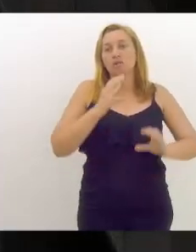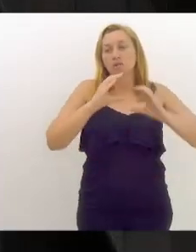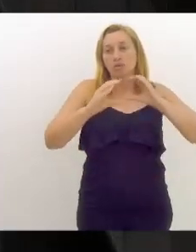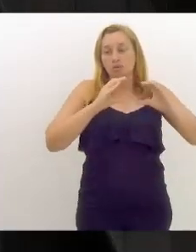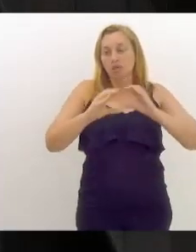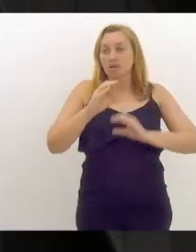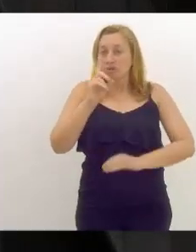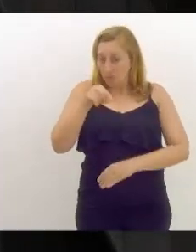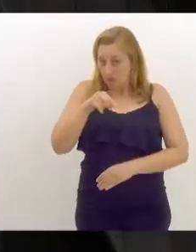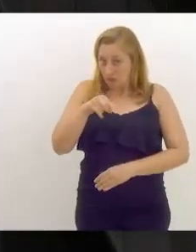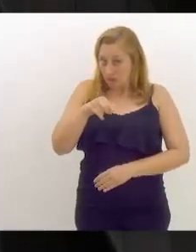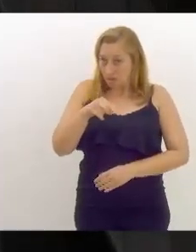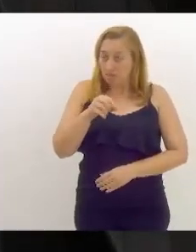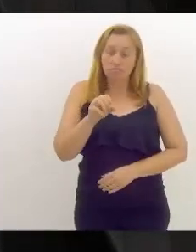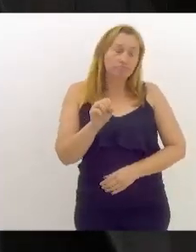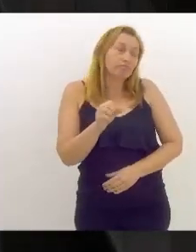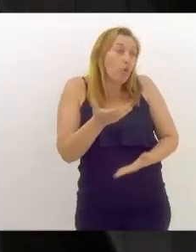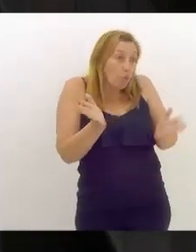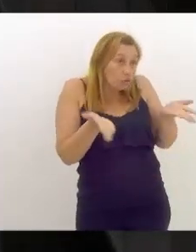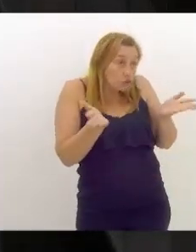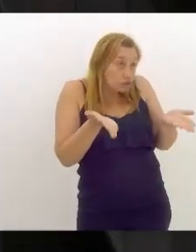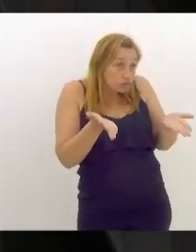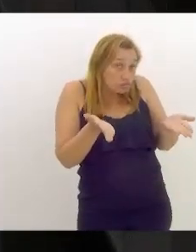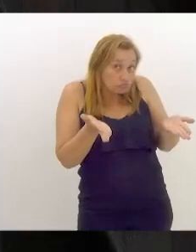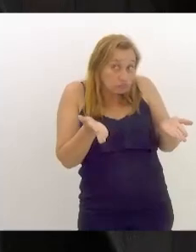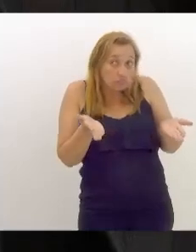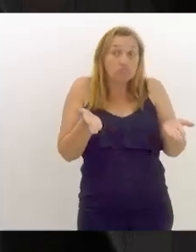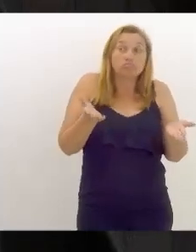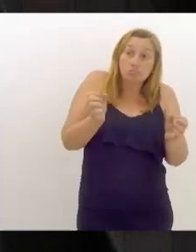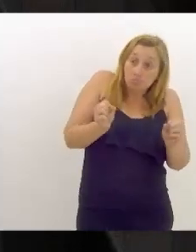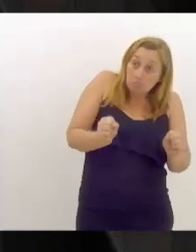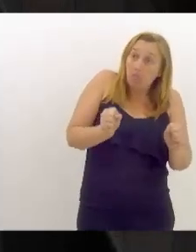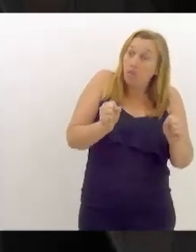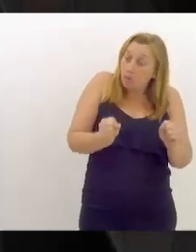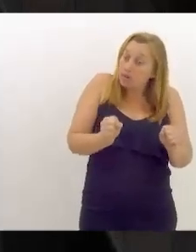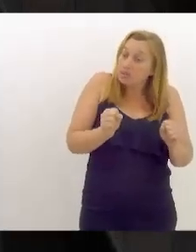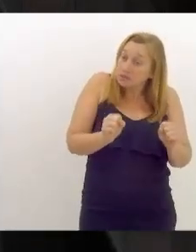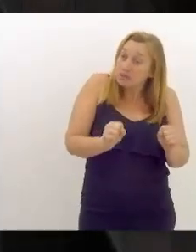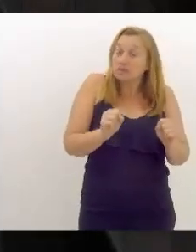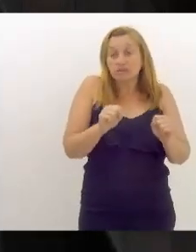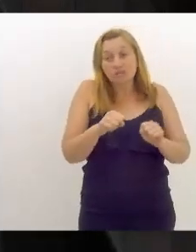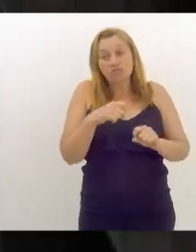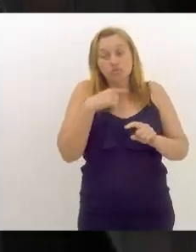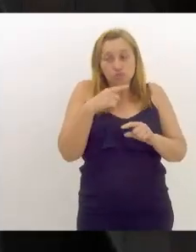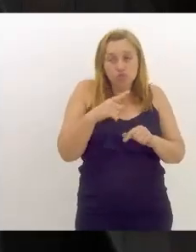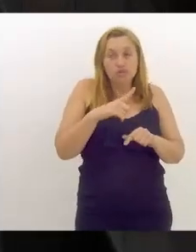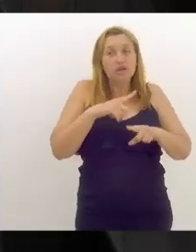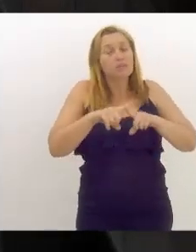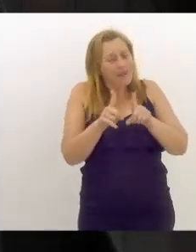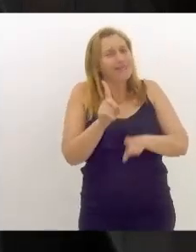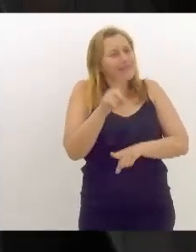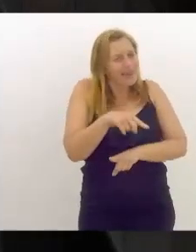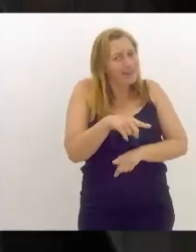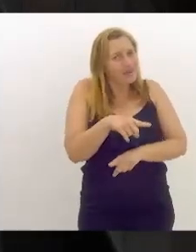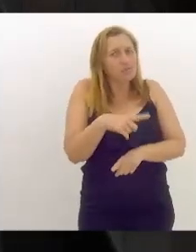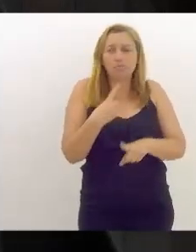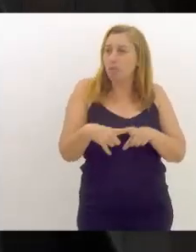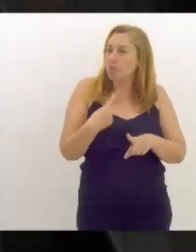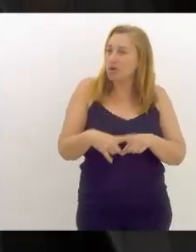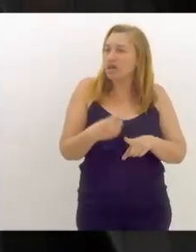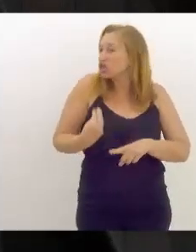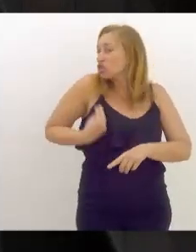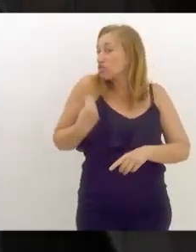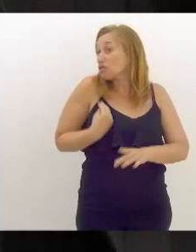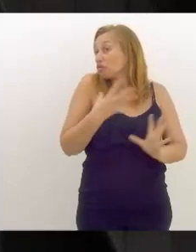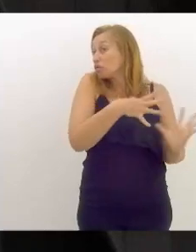Comunicação hoje em dia pode-se ter um pouquinho mais de dúvida, mas também porque a gente vive